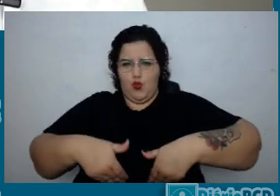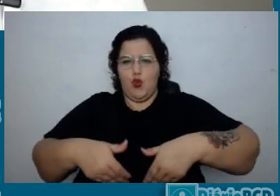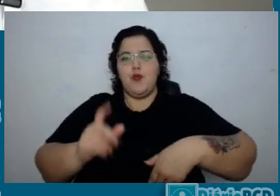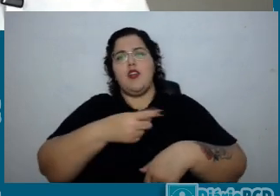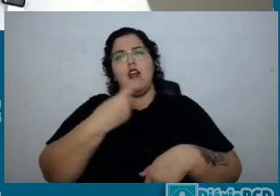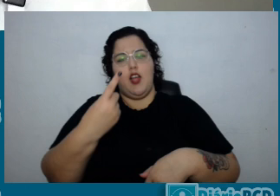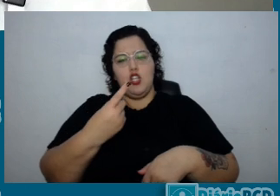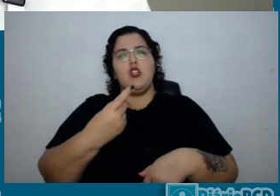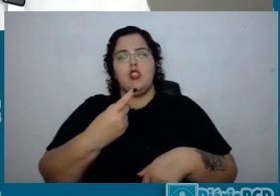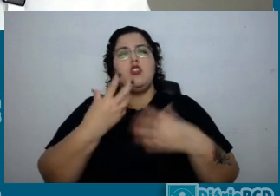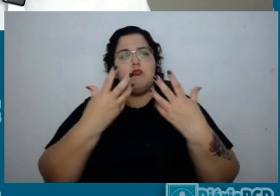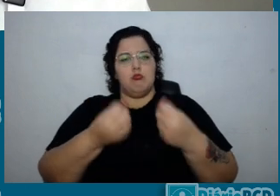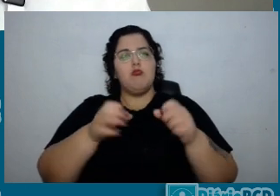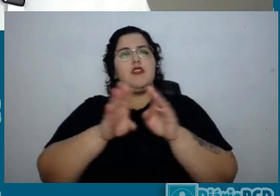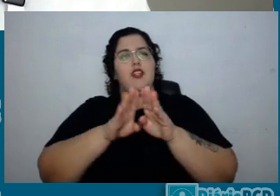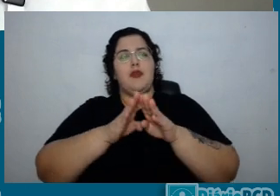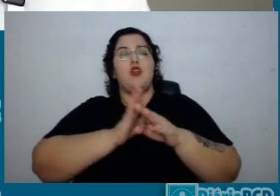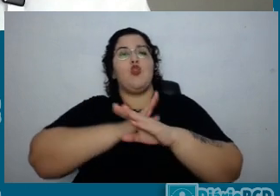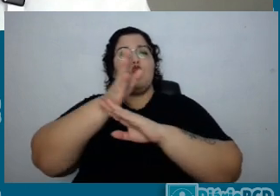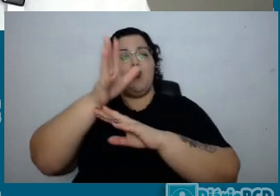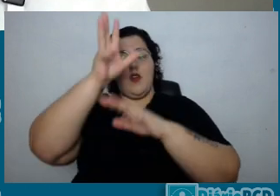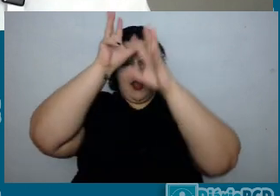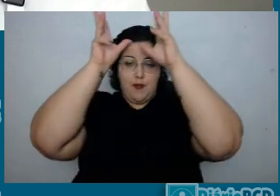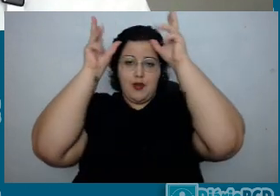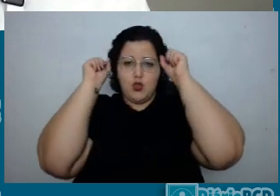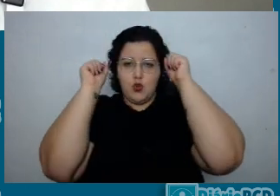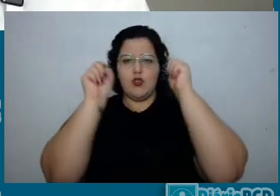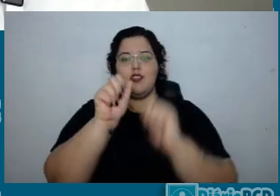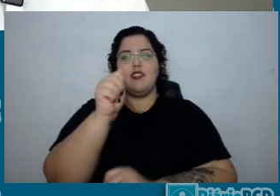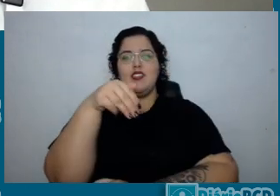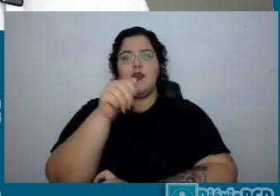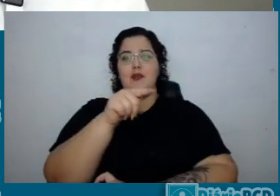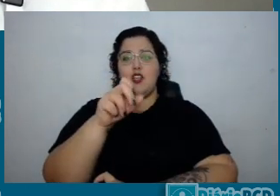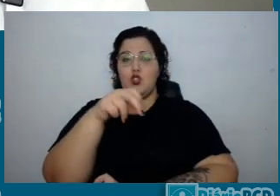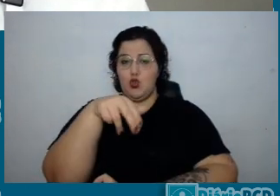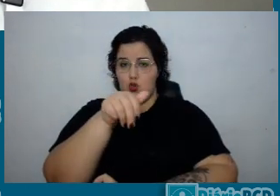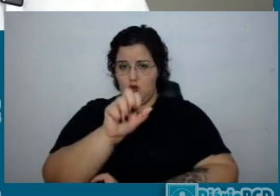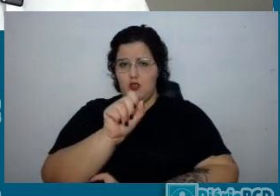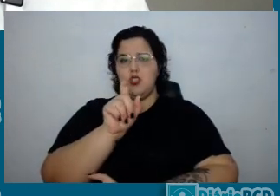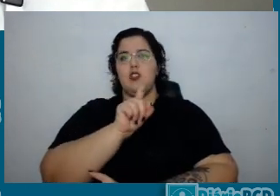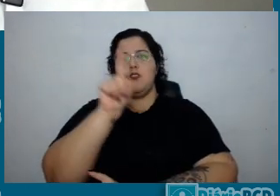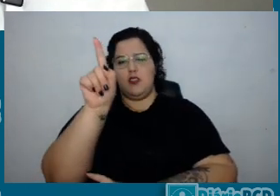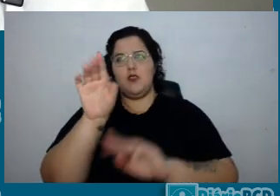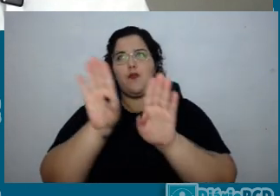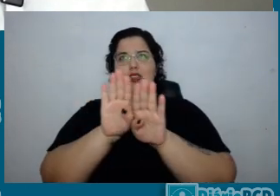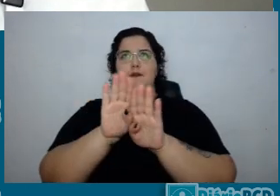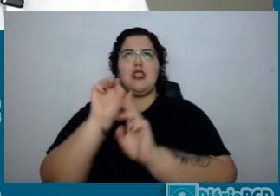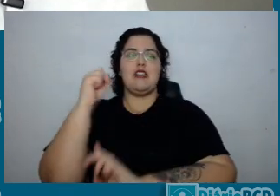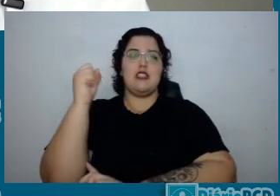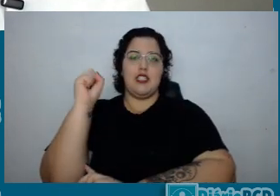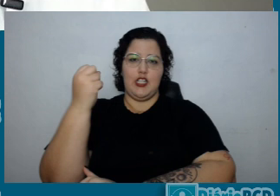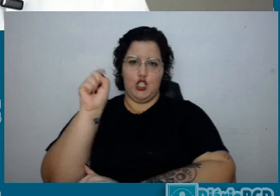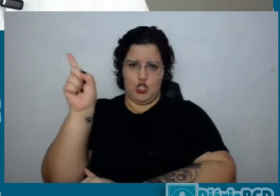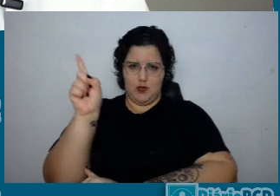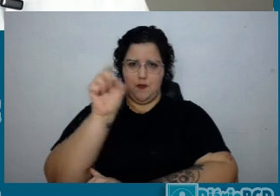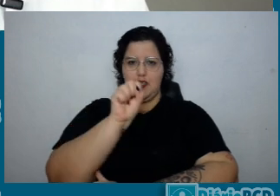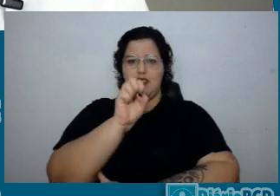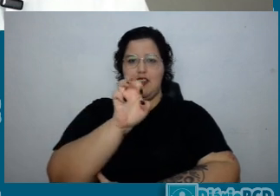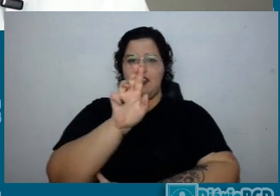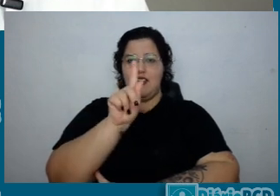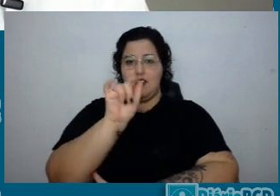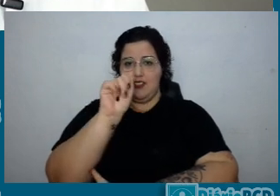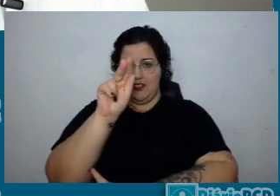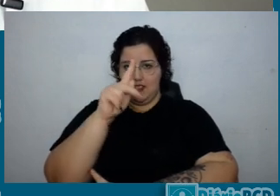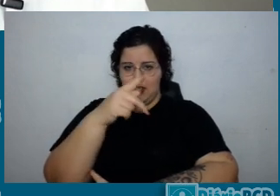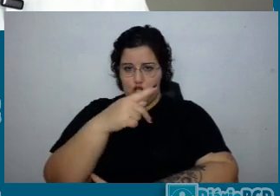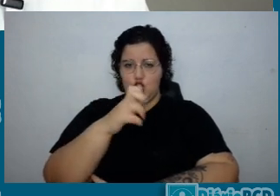na Caravana Federativa, fomos para o Amazonas, né, em Sergipe, junto com o